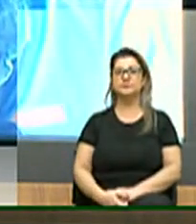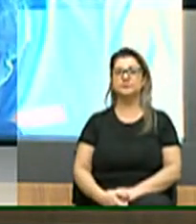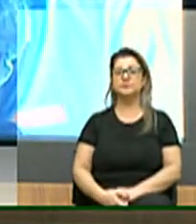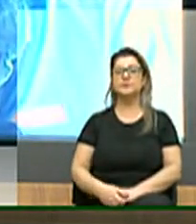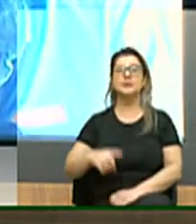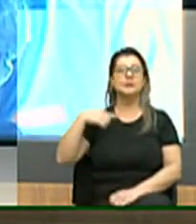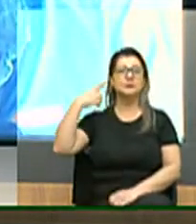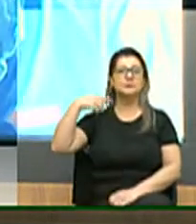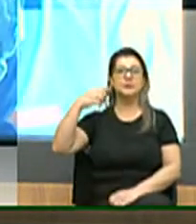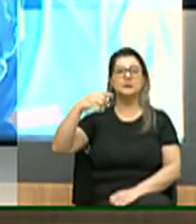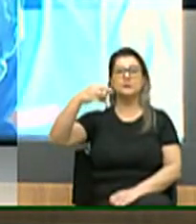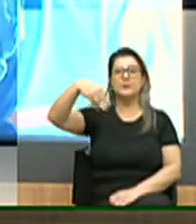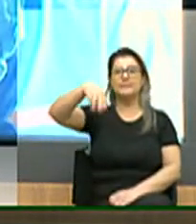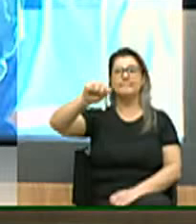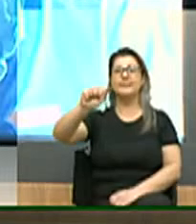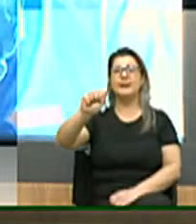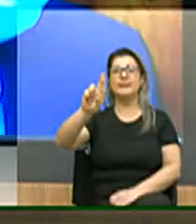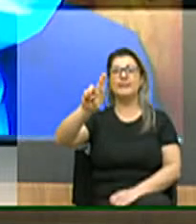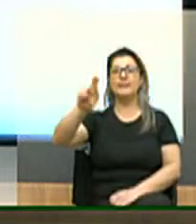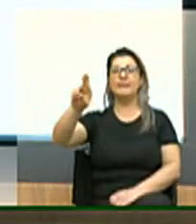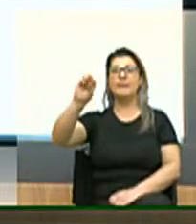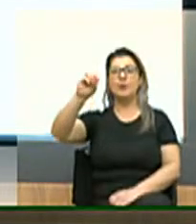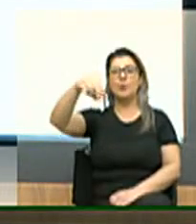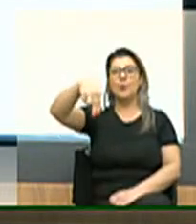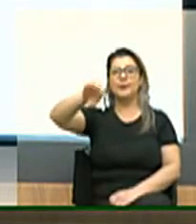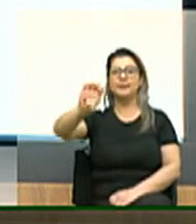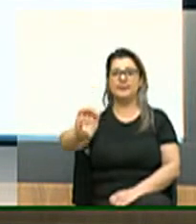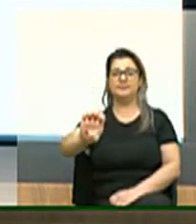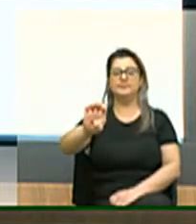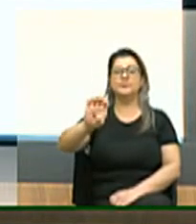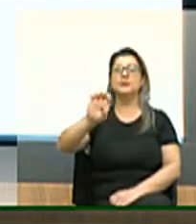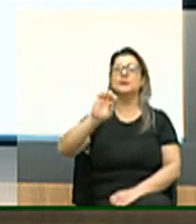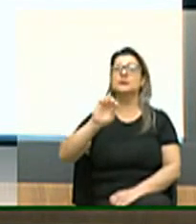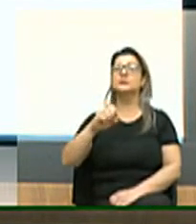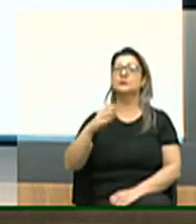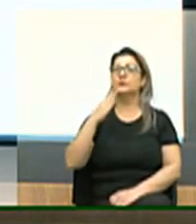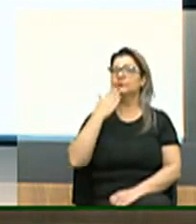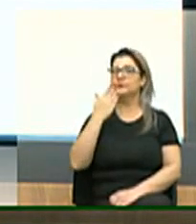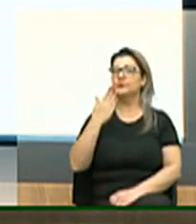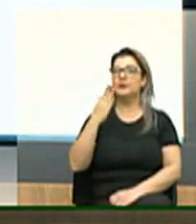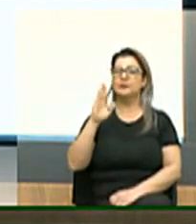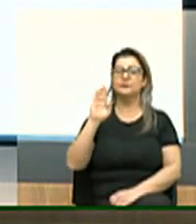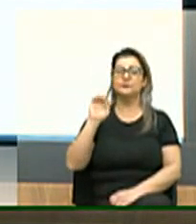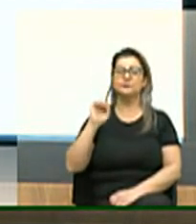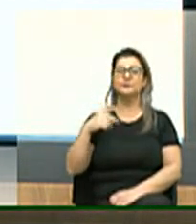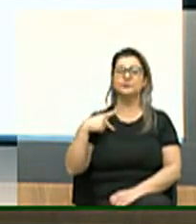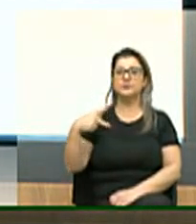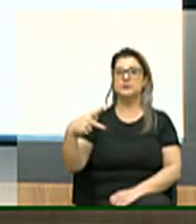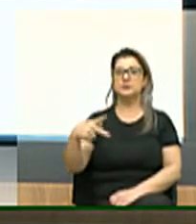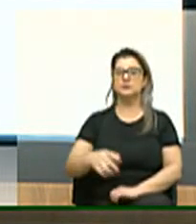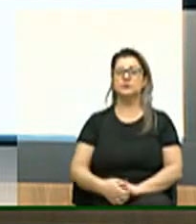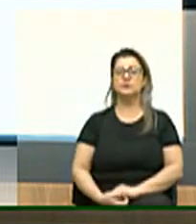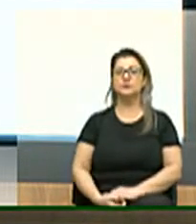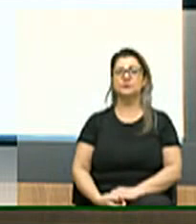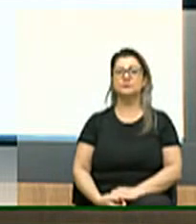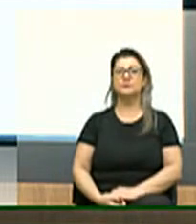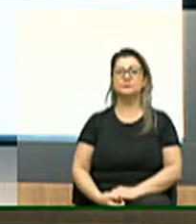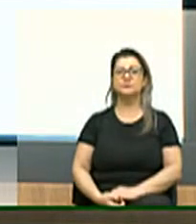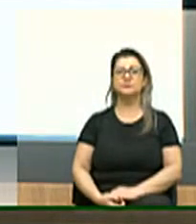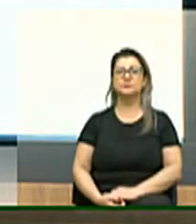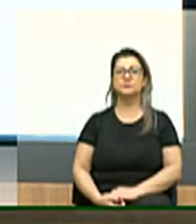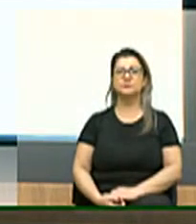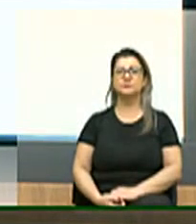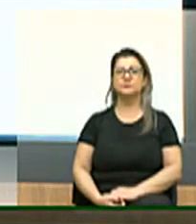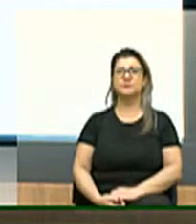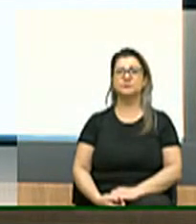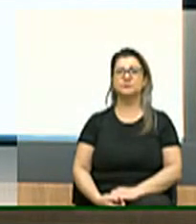Deputado Rodrigo Maroni. Presidente, favorável. Ok. Favorável, Hernani. E também, Rodrigo. Hernani, conseguiu